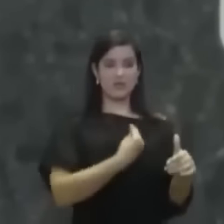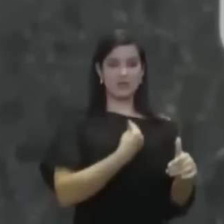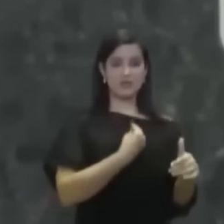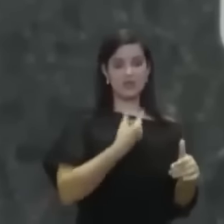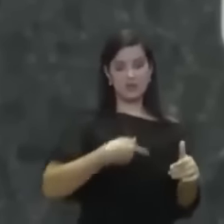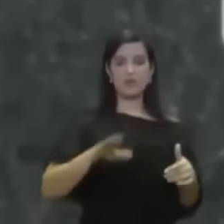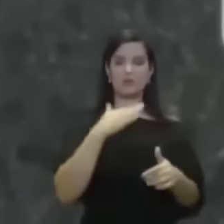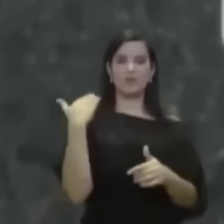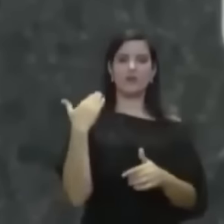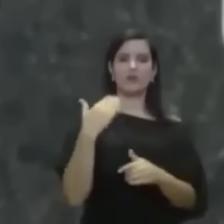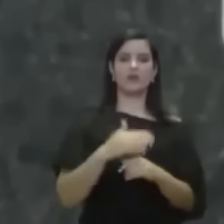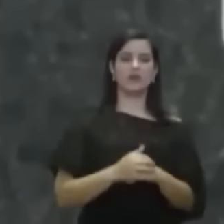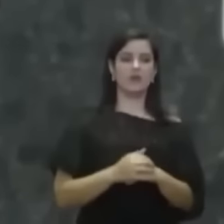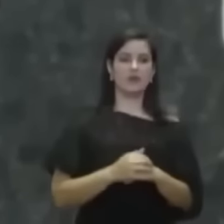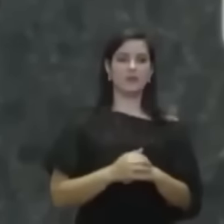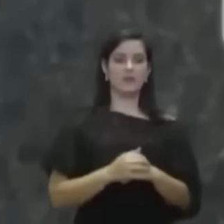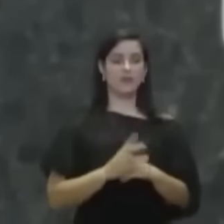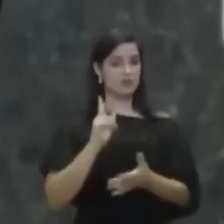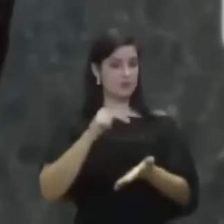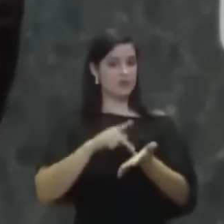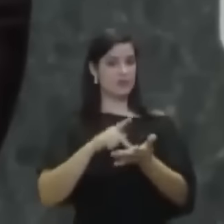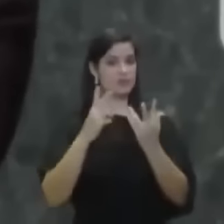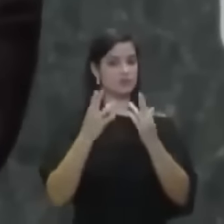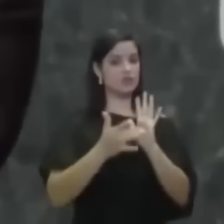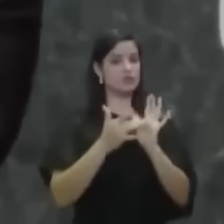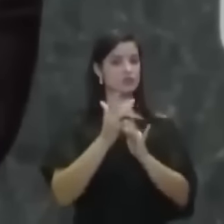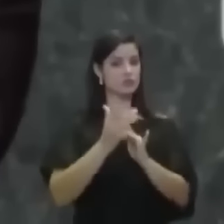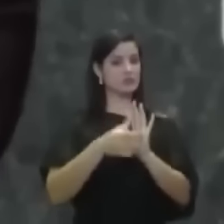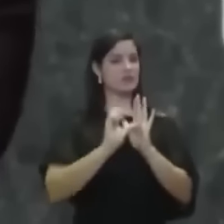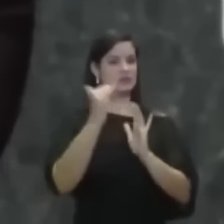morte, como efetivamente nosso Senhor Jesus Cristo me revelou,